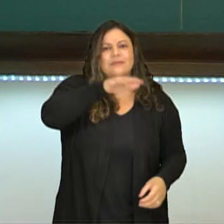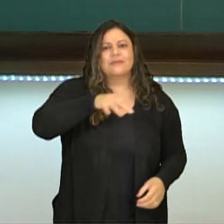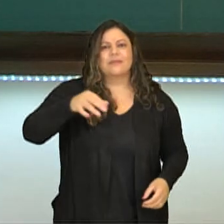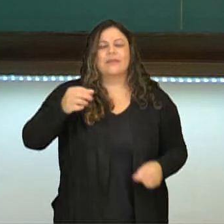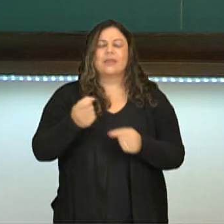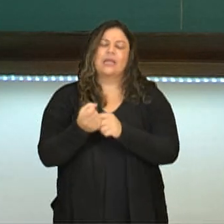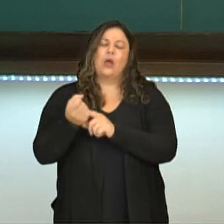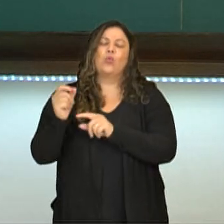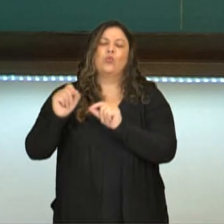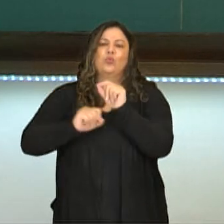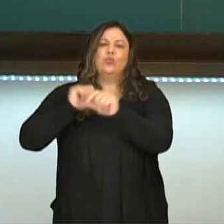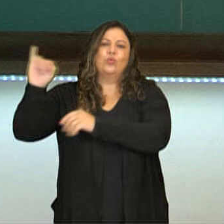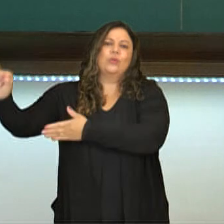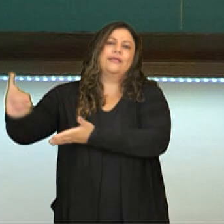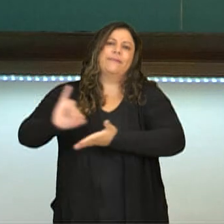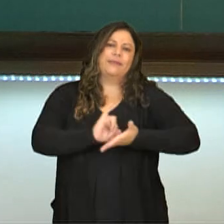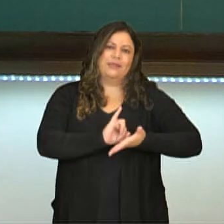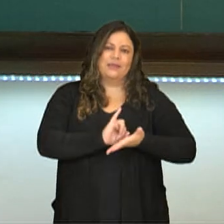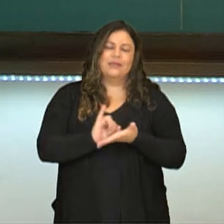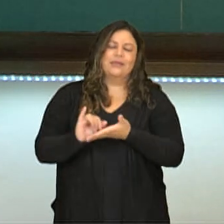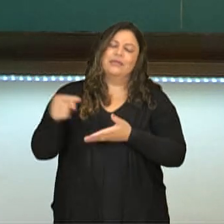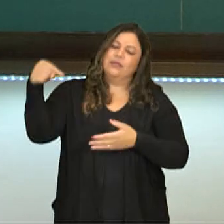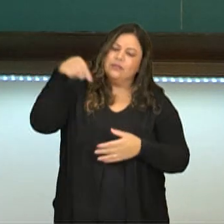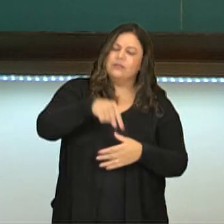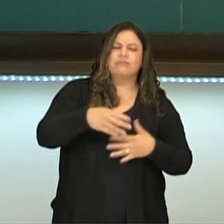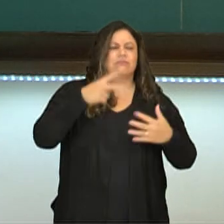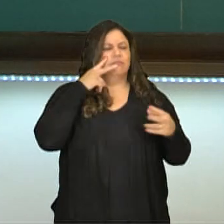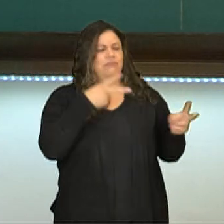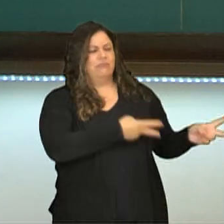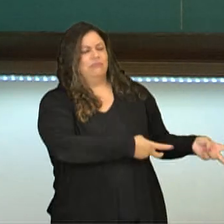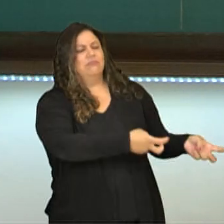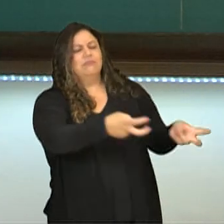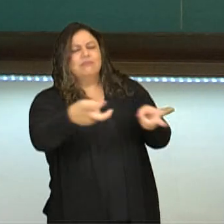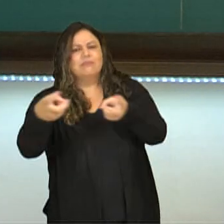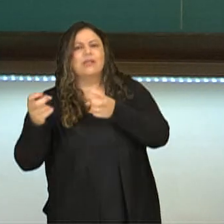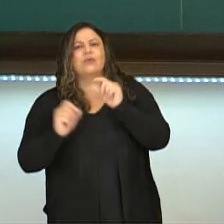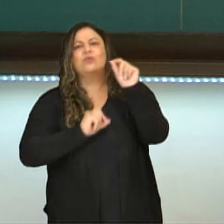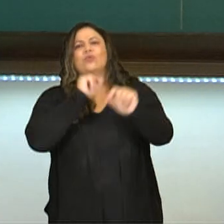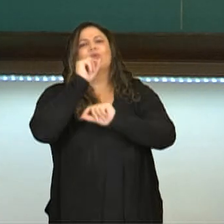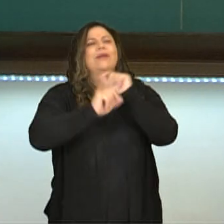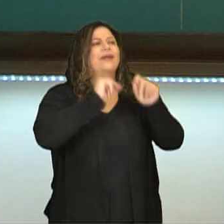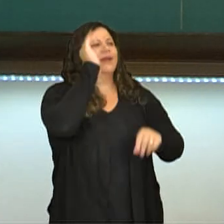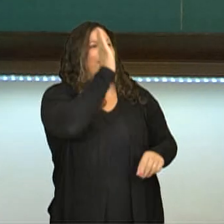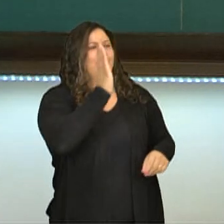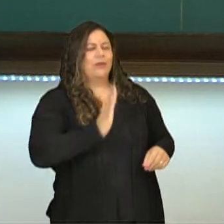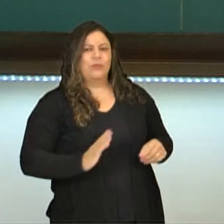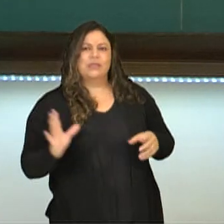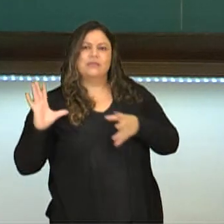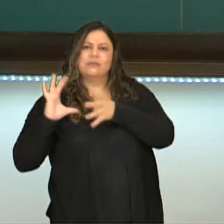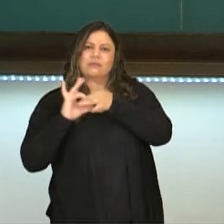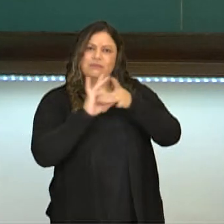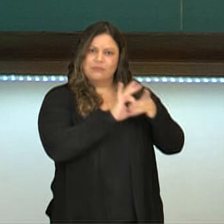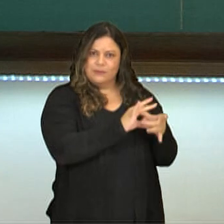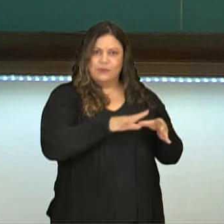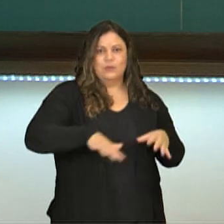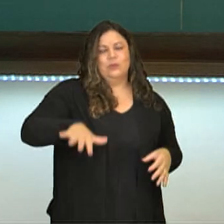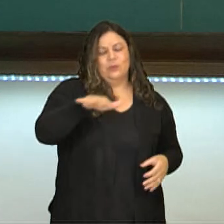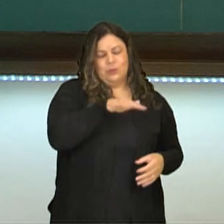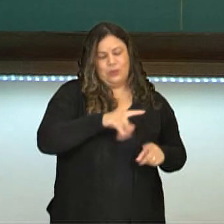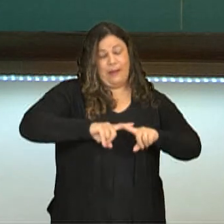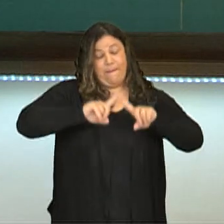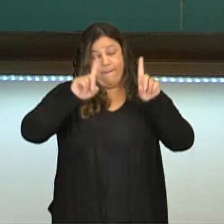estrangeiro, né, daquele que vem de fora, para analisar o que é o Brasil, dentro de um contexto geral.